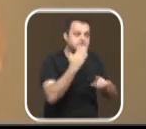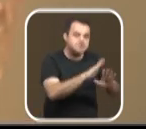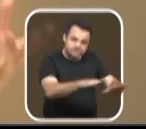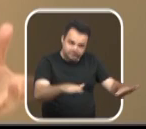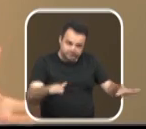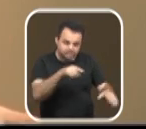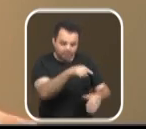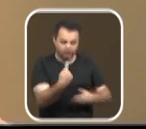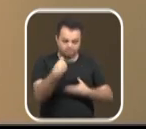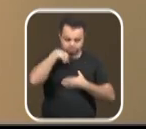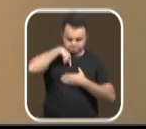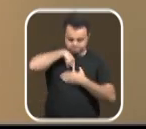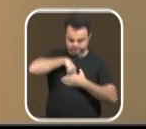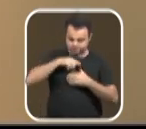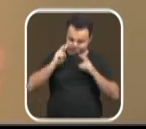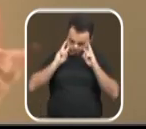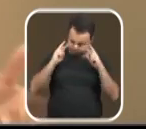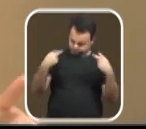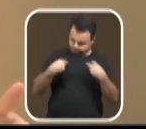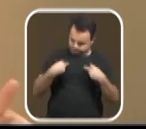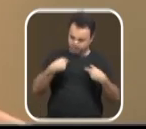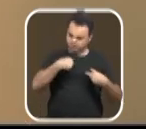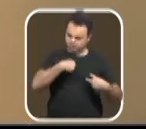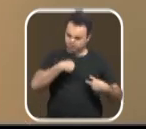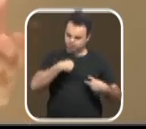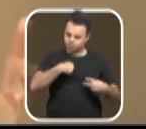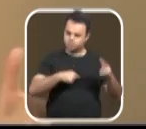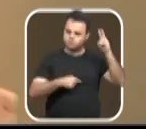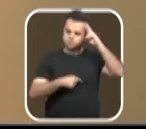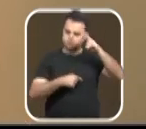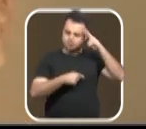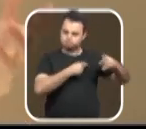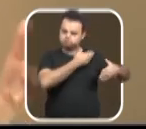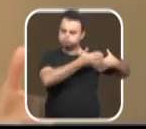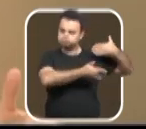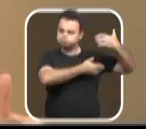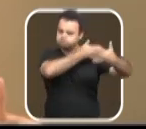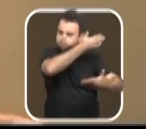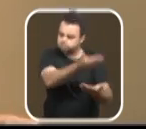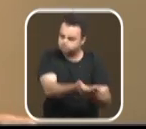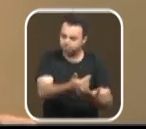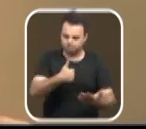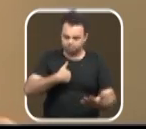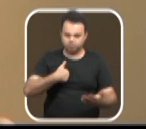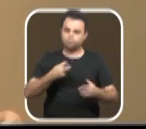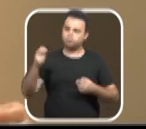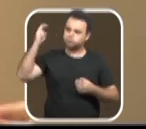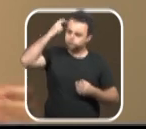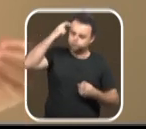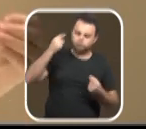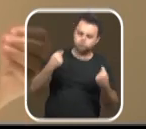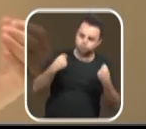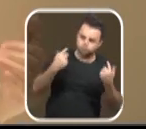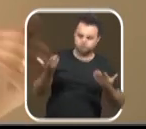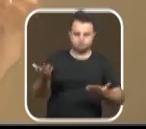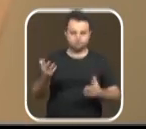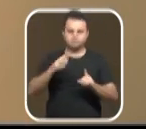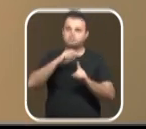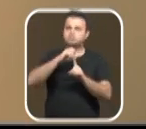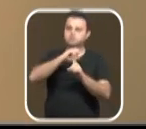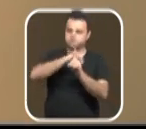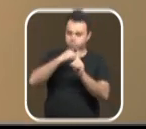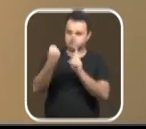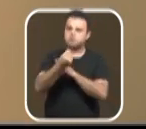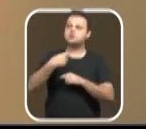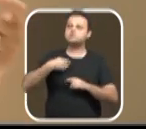se reconhecer como esse sujeito histórico, esse sujeito social, cultural. E aí, claro, que